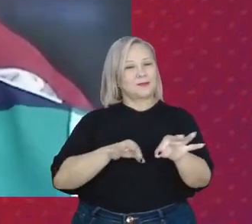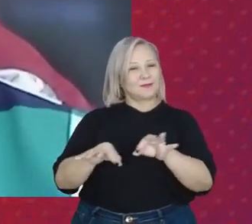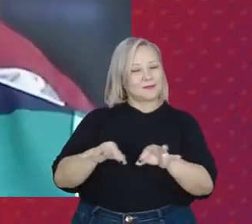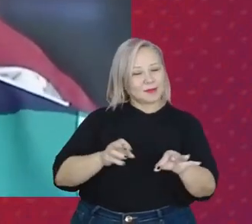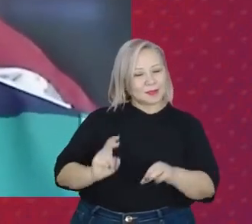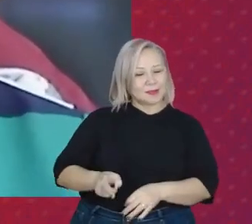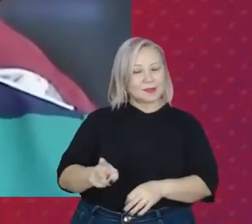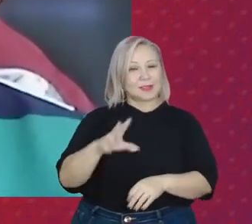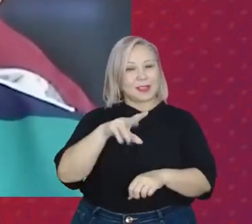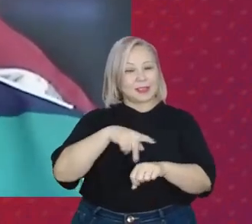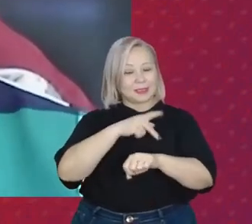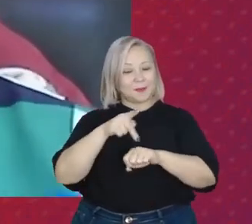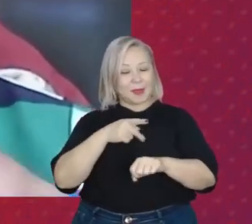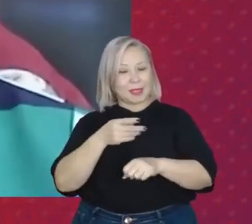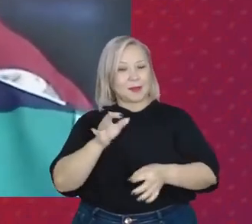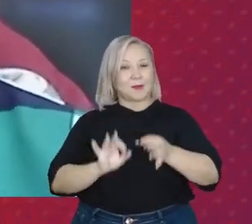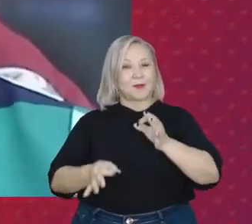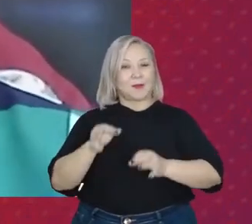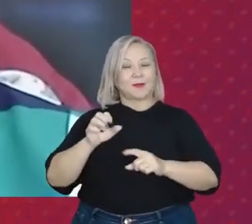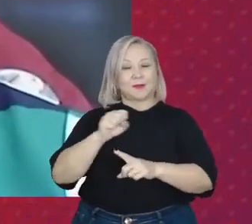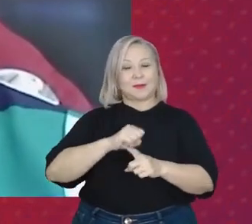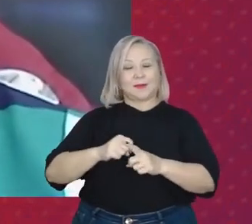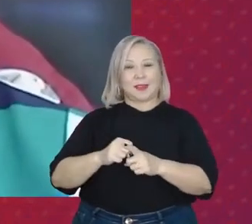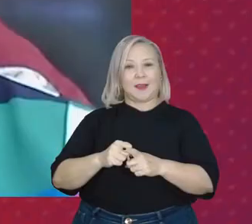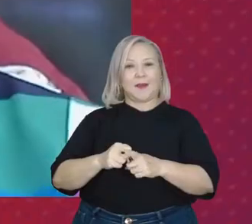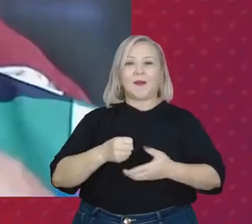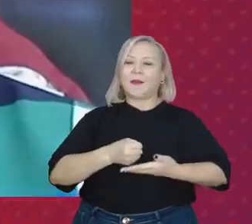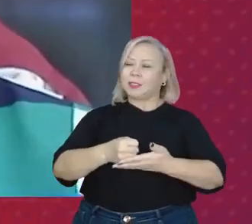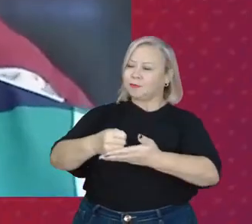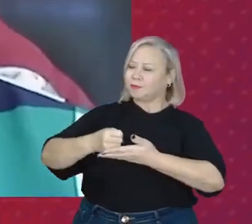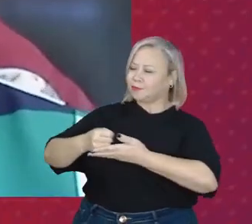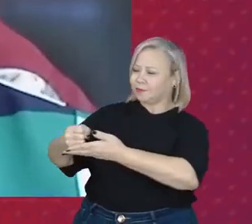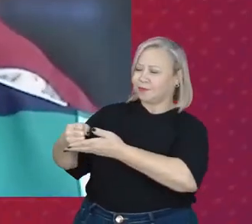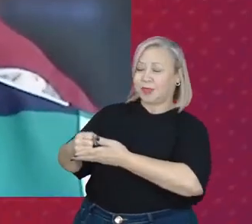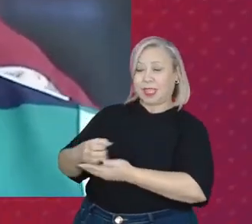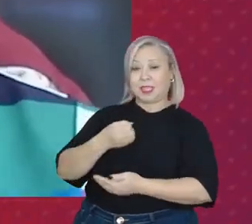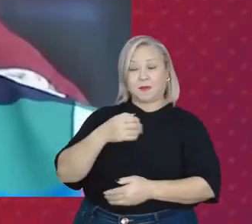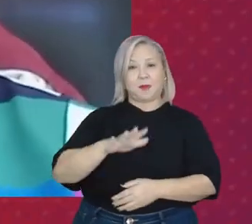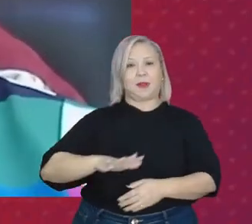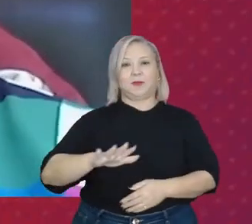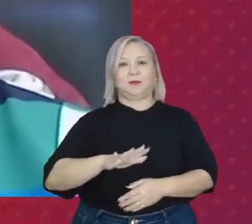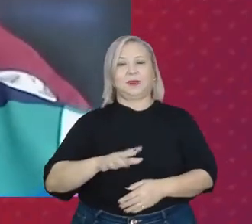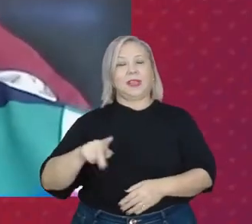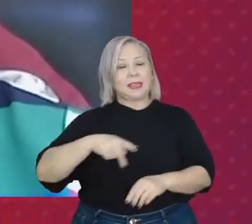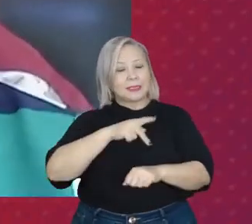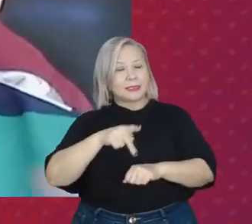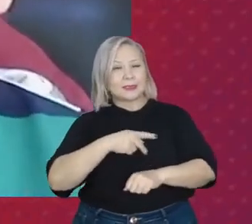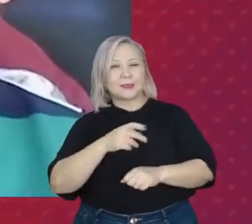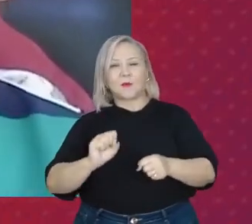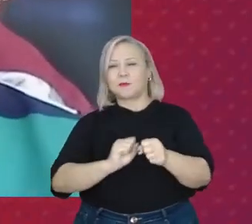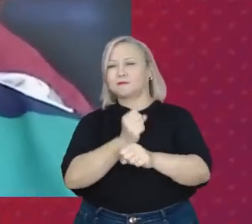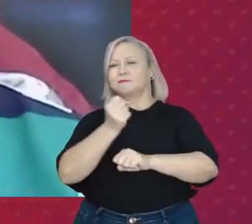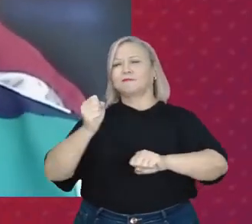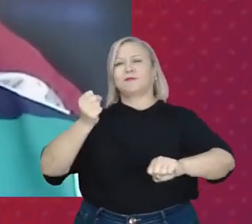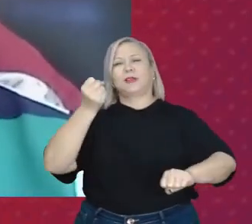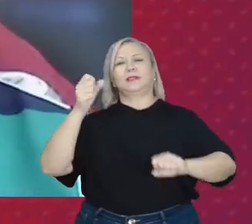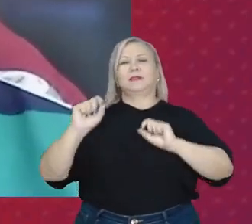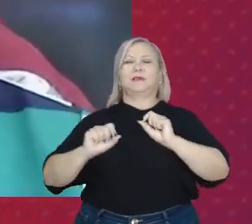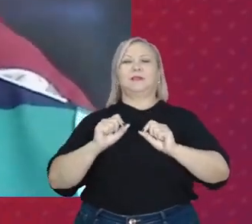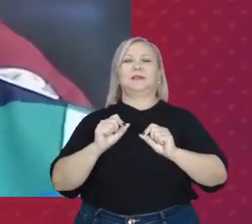com justiça social e de benefício para todos. Esse é um país grande, tão grande, que sempre a gente